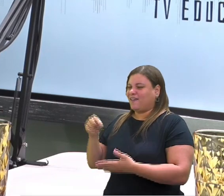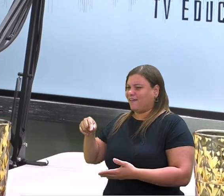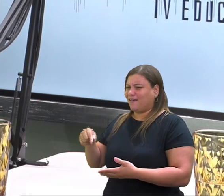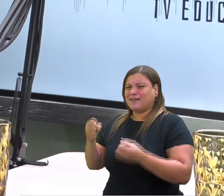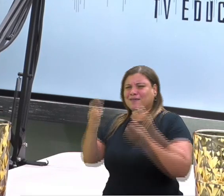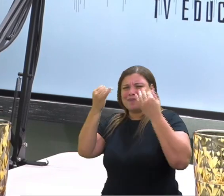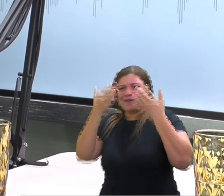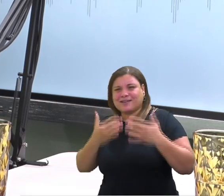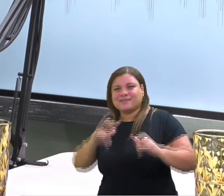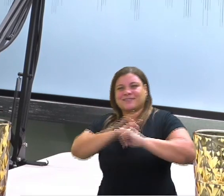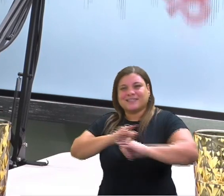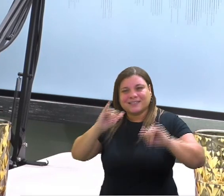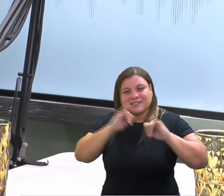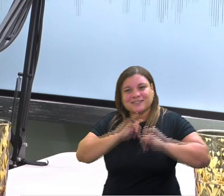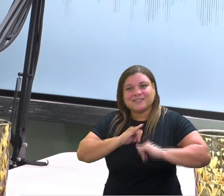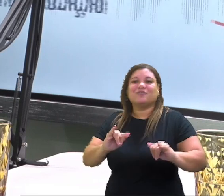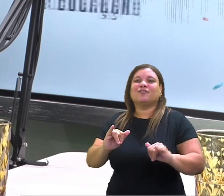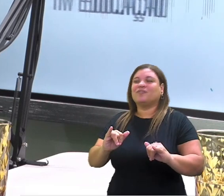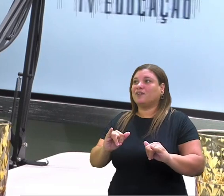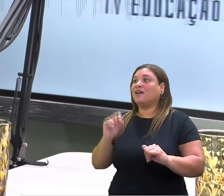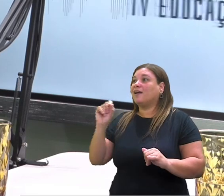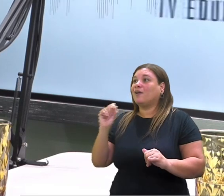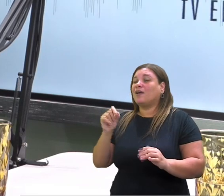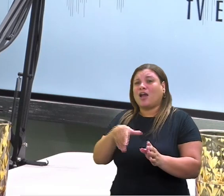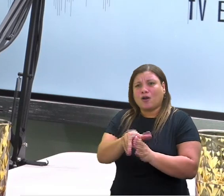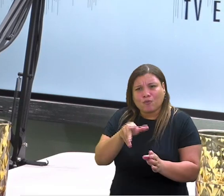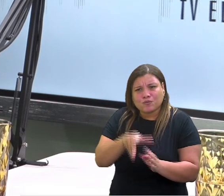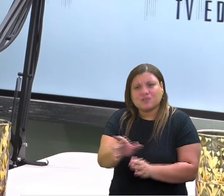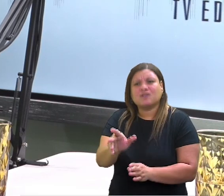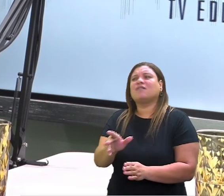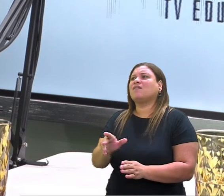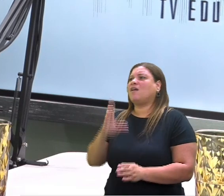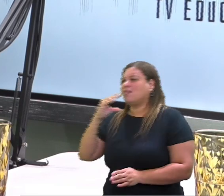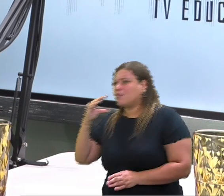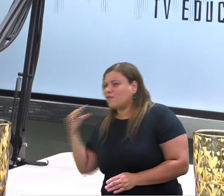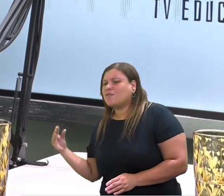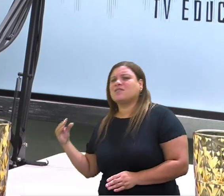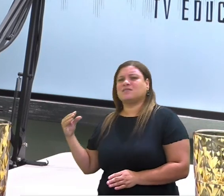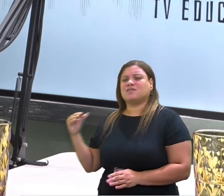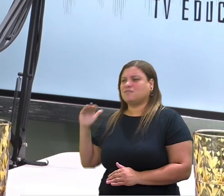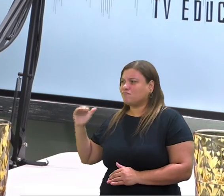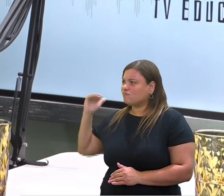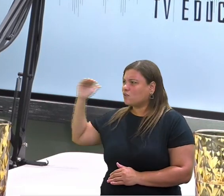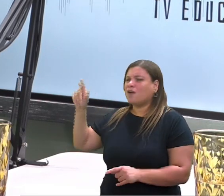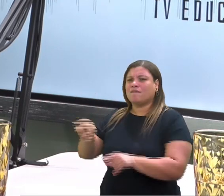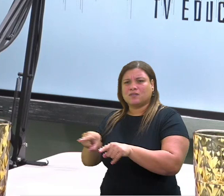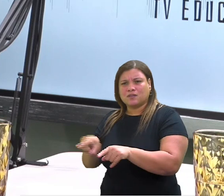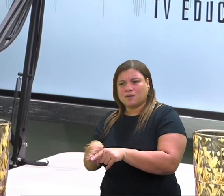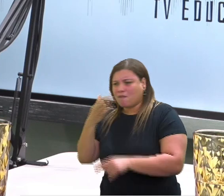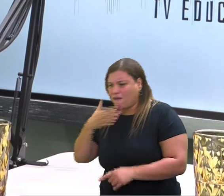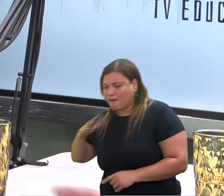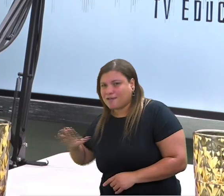desse trabalho de prevenção junto. Porque existe, as pessoas pensam que é polícia, escola, família e sociedade. Nós somos